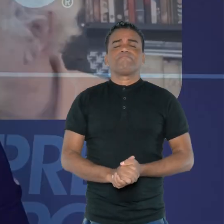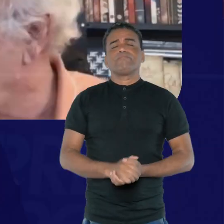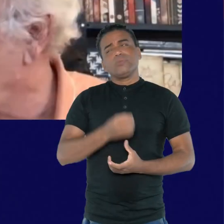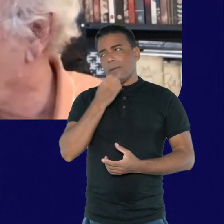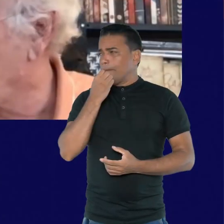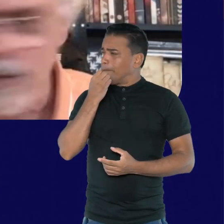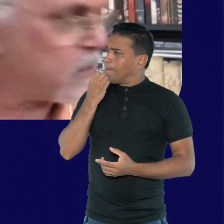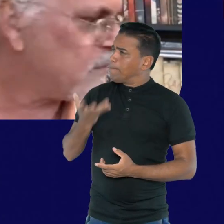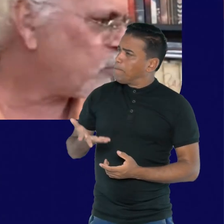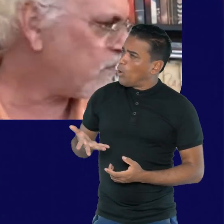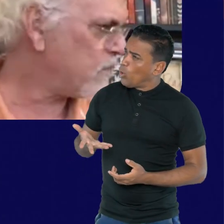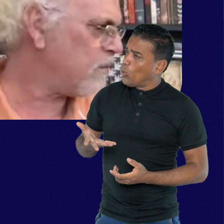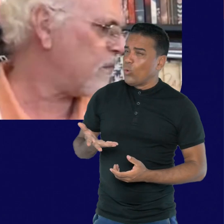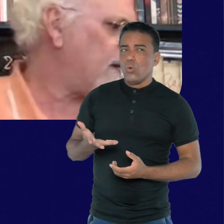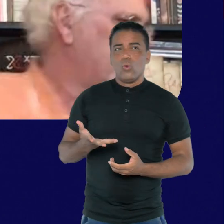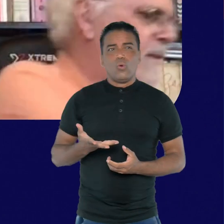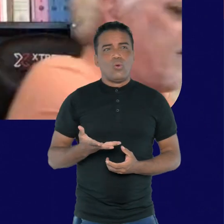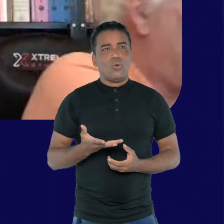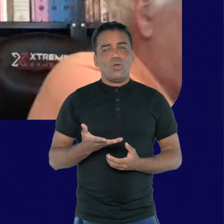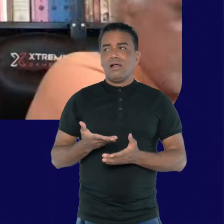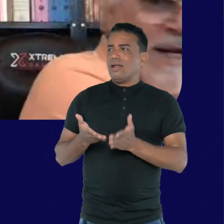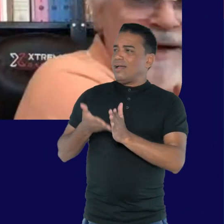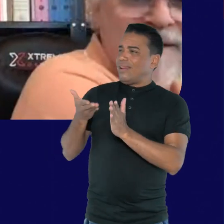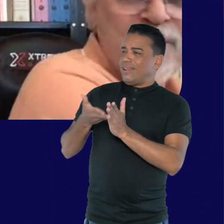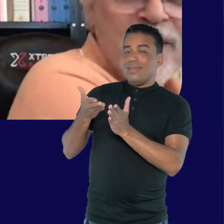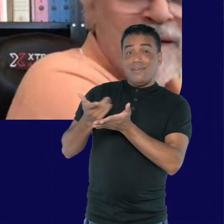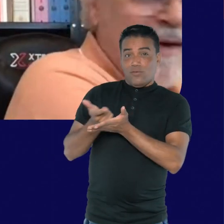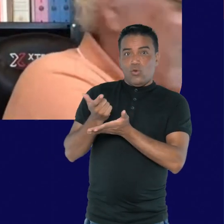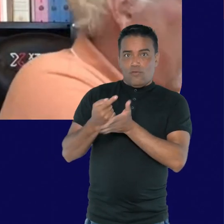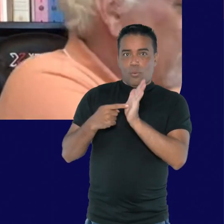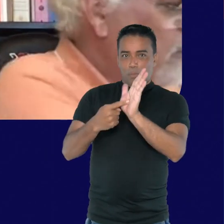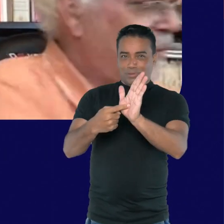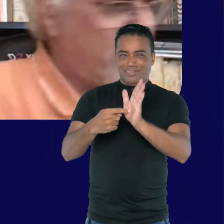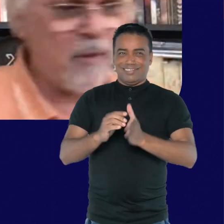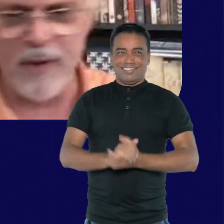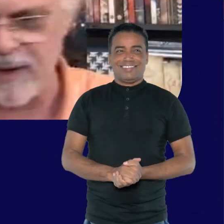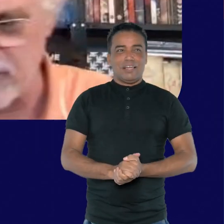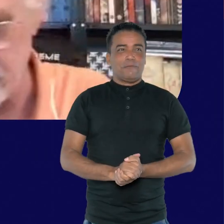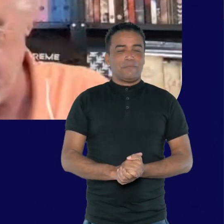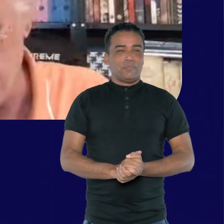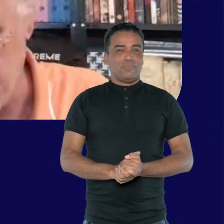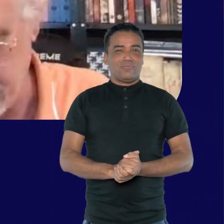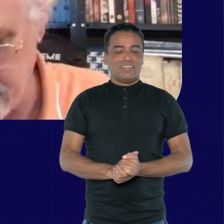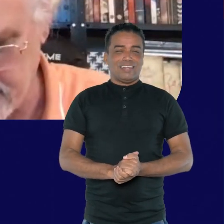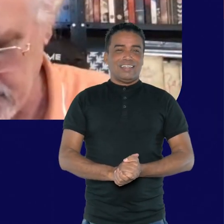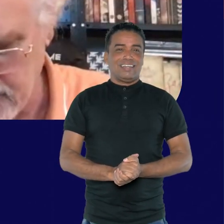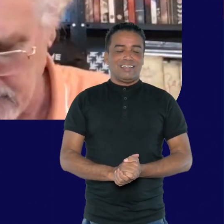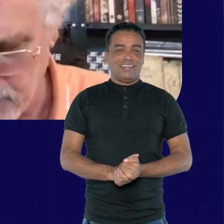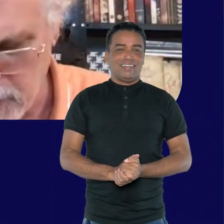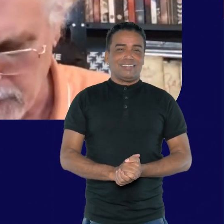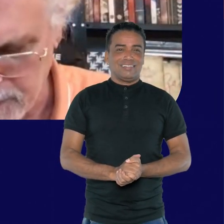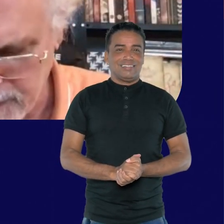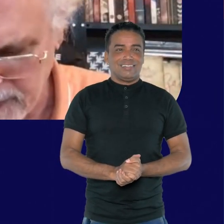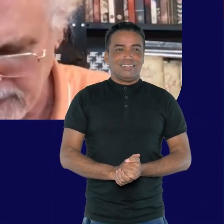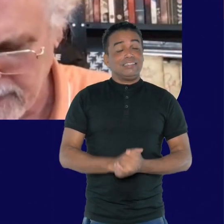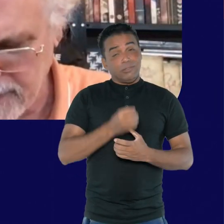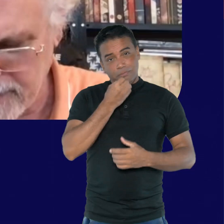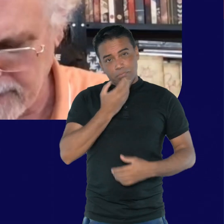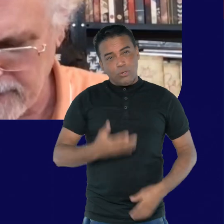cadê meu livro? Deixa eu dedicar, vou pegar o livro aqui.